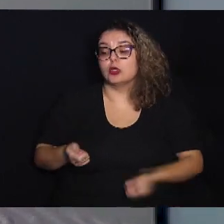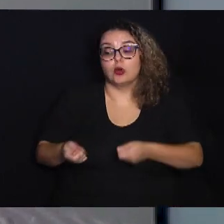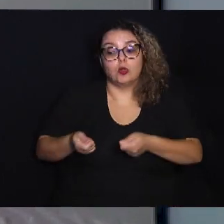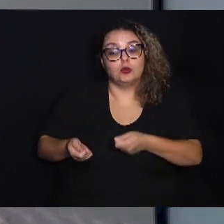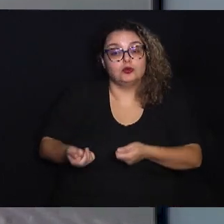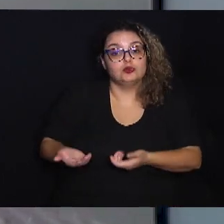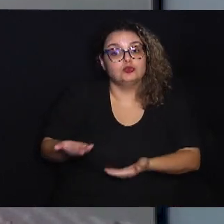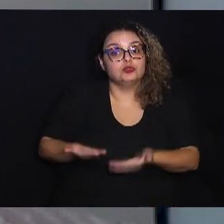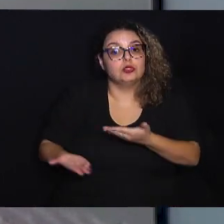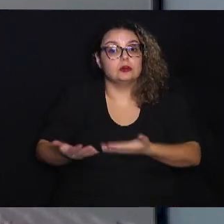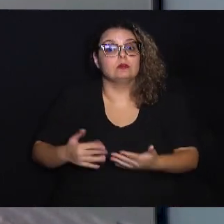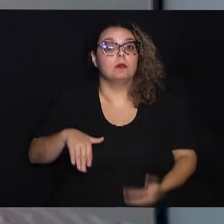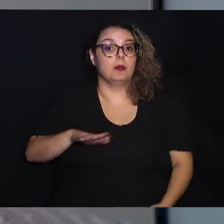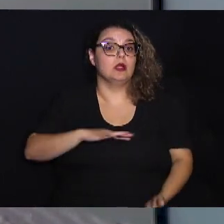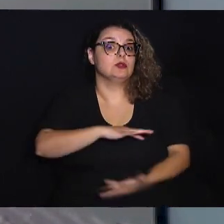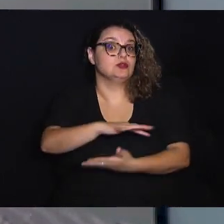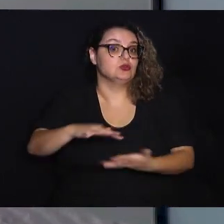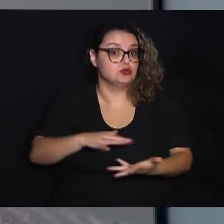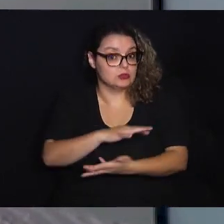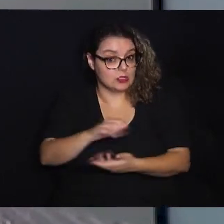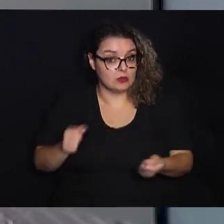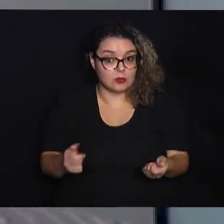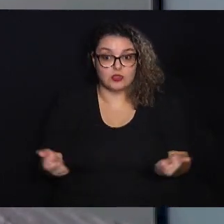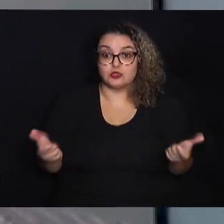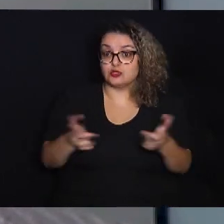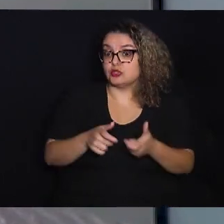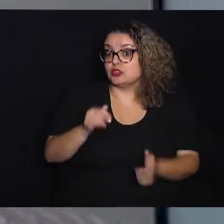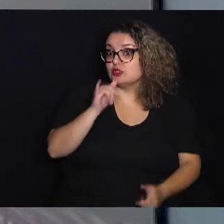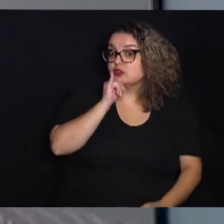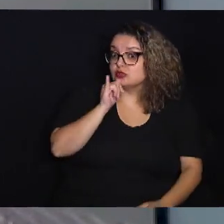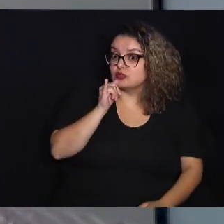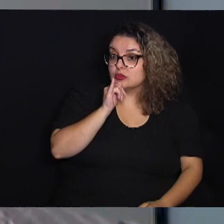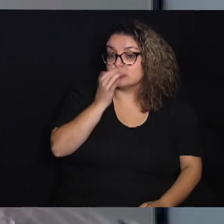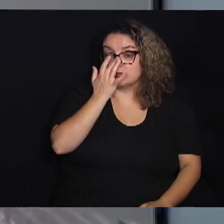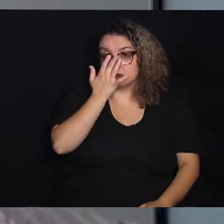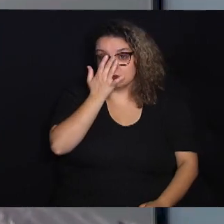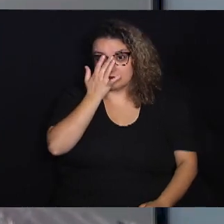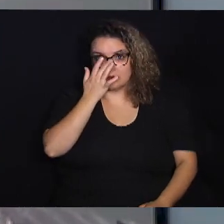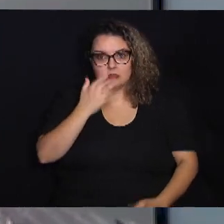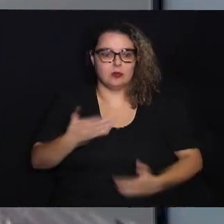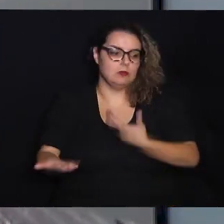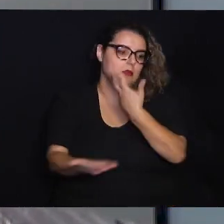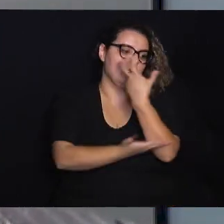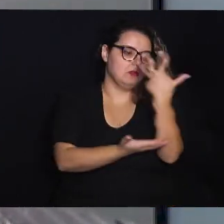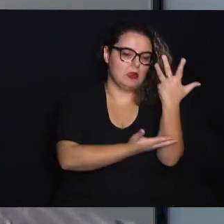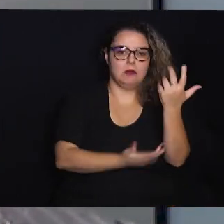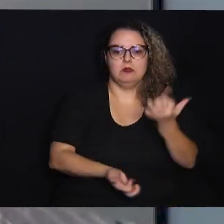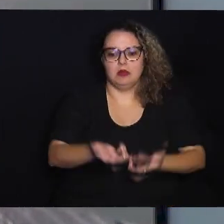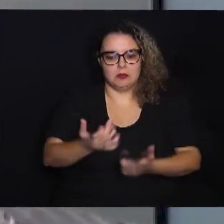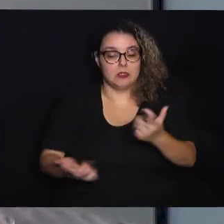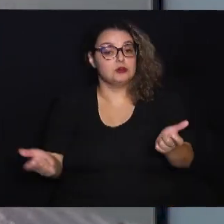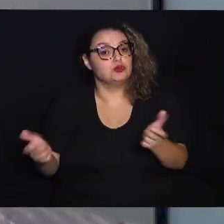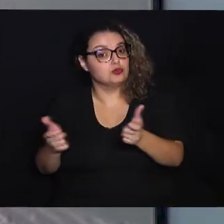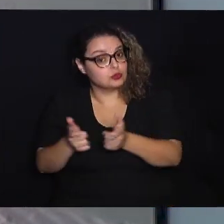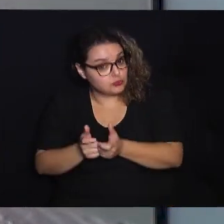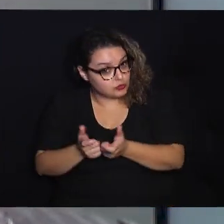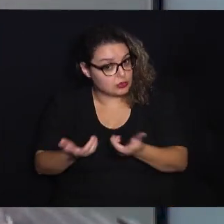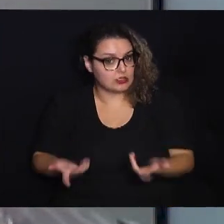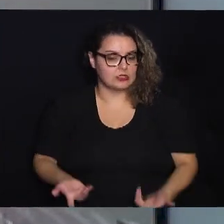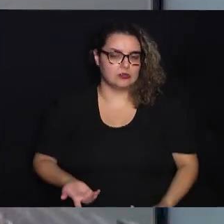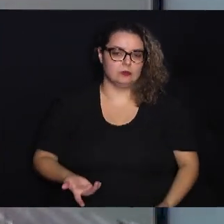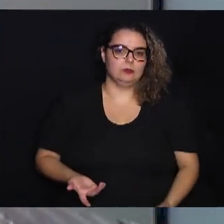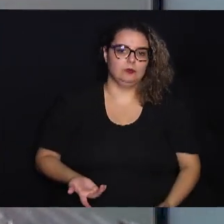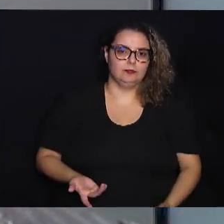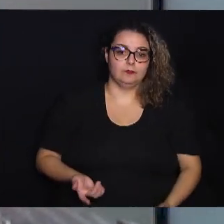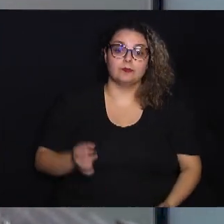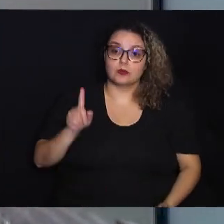manejo agrícola de forma mais sustentável, né? Reduzir, por exemplo, o desmatamento. desmatamento, as queimadas.